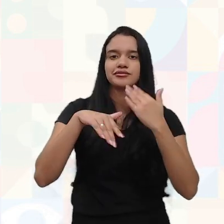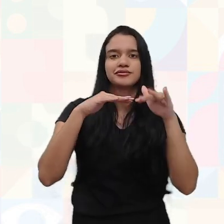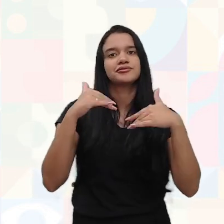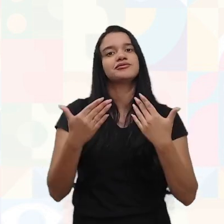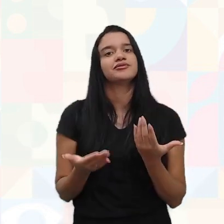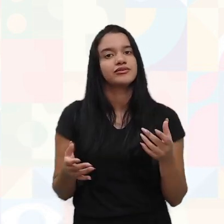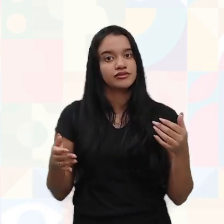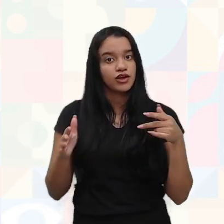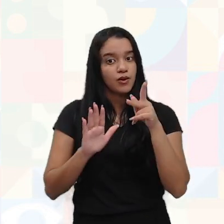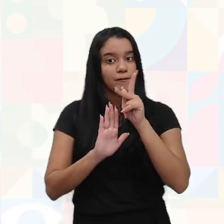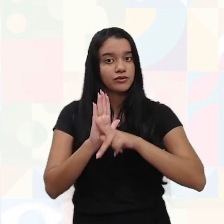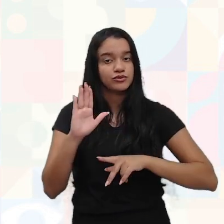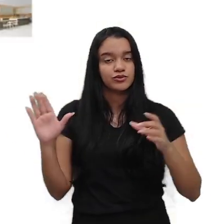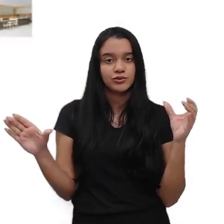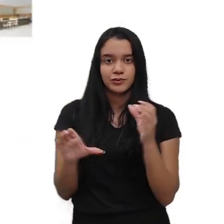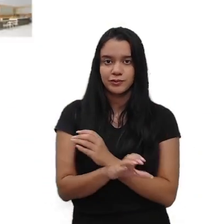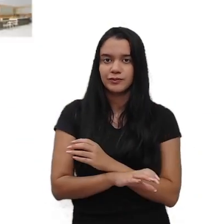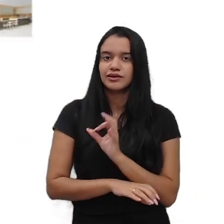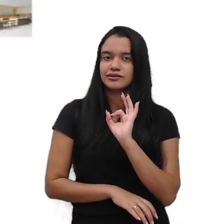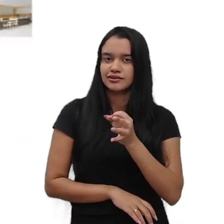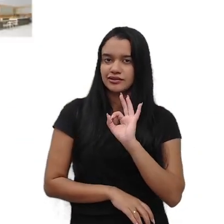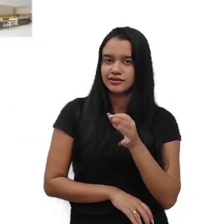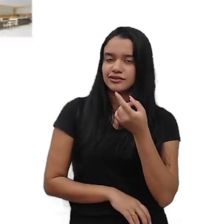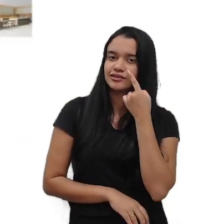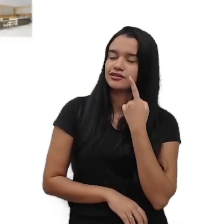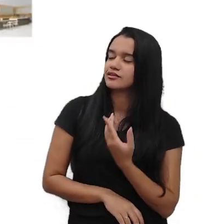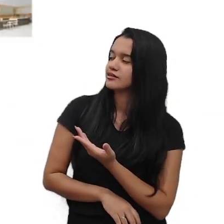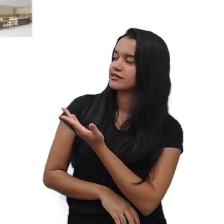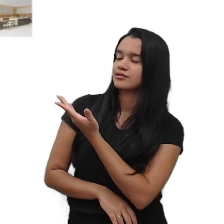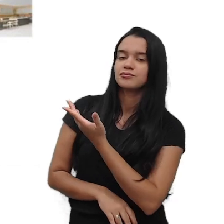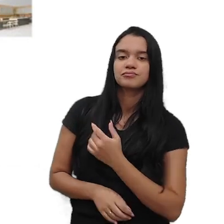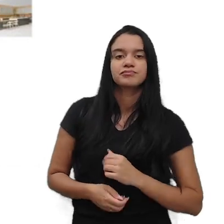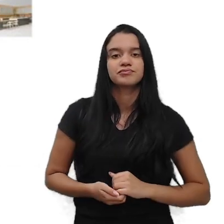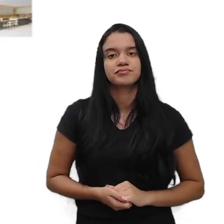tá certo? Aqui a gente tem a representação de um projeto